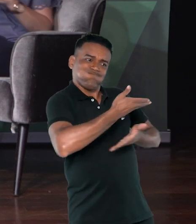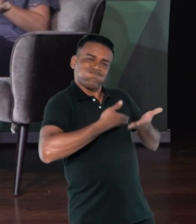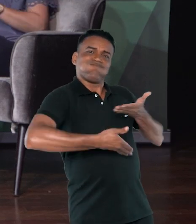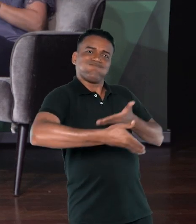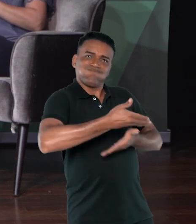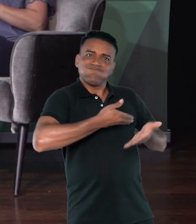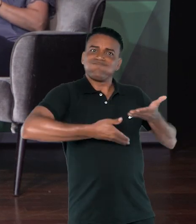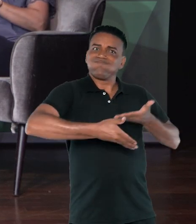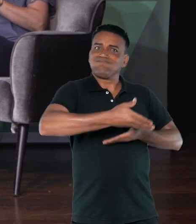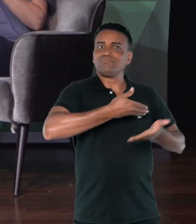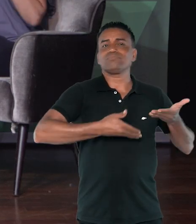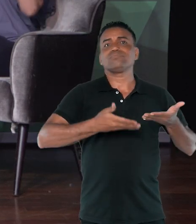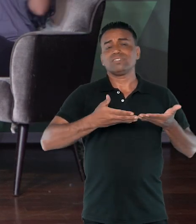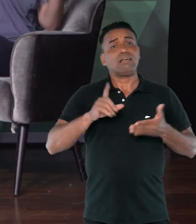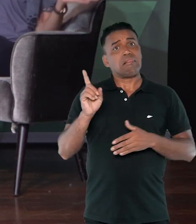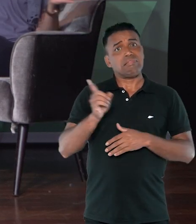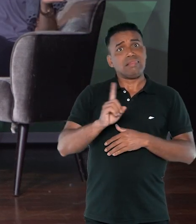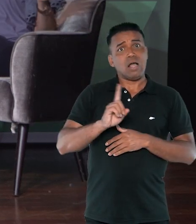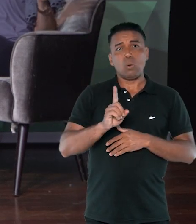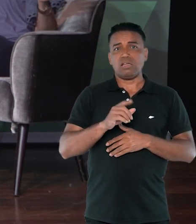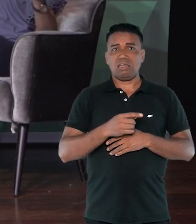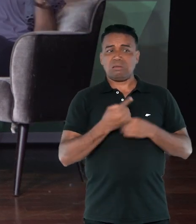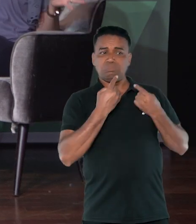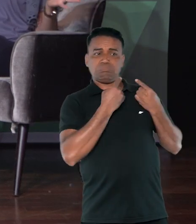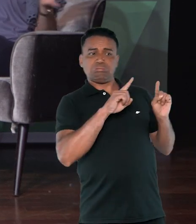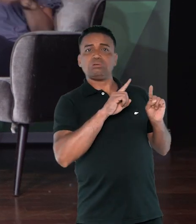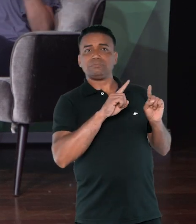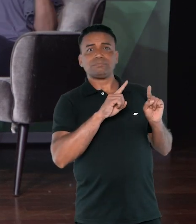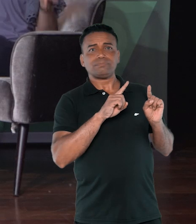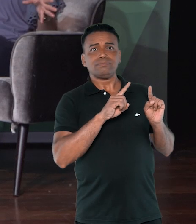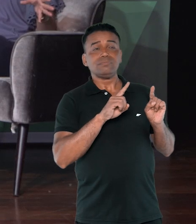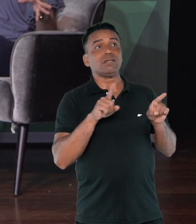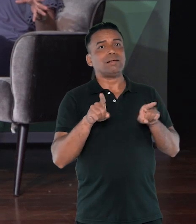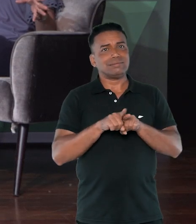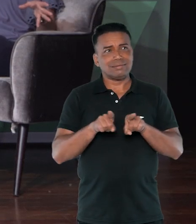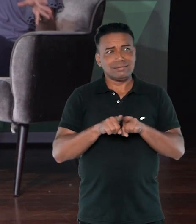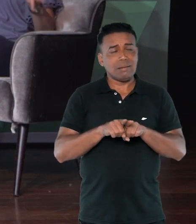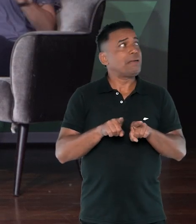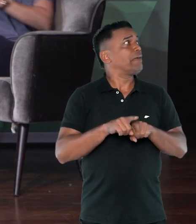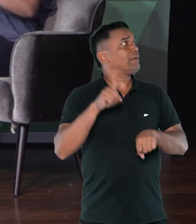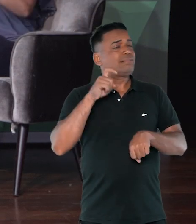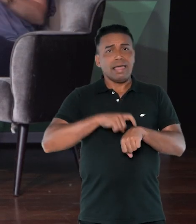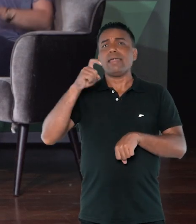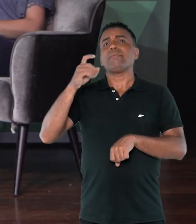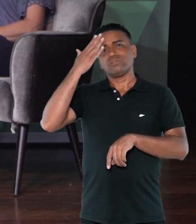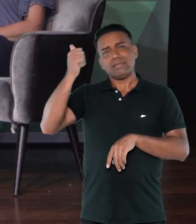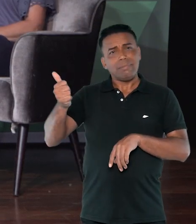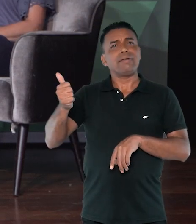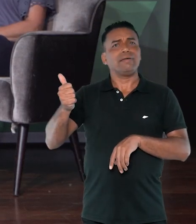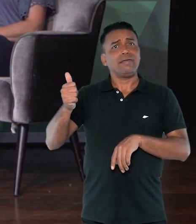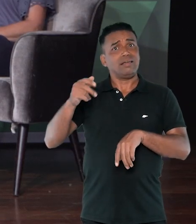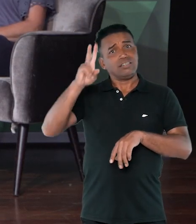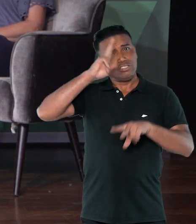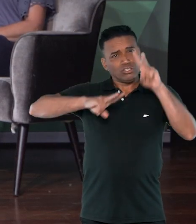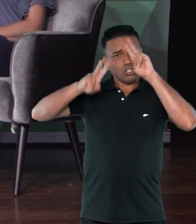para viver, né, e que também, né, tenho as minhas dores, também não sou perfeita, ninguém é, mas cada um tem a sua história